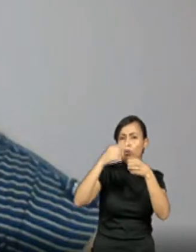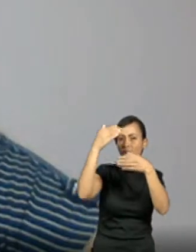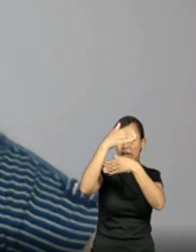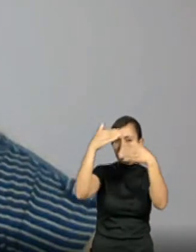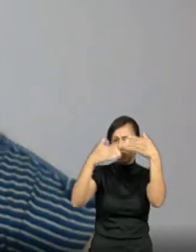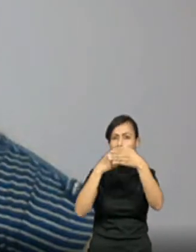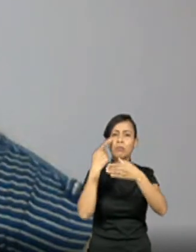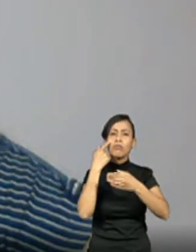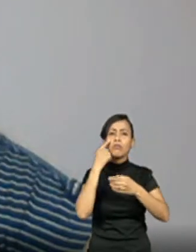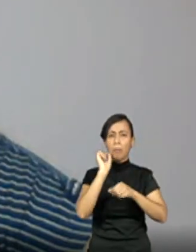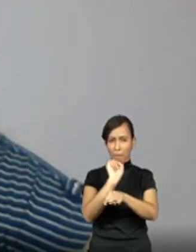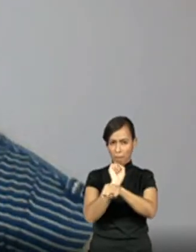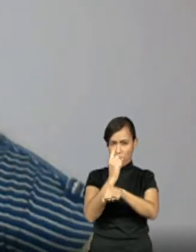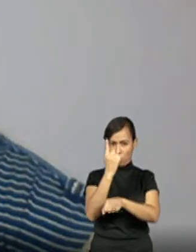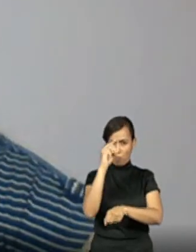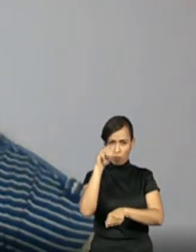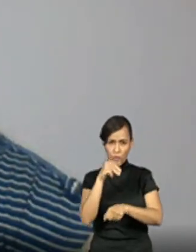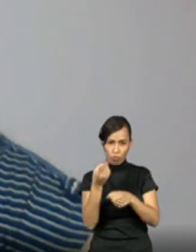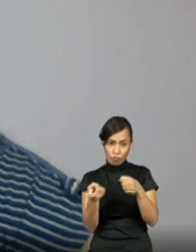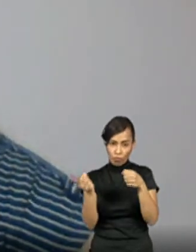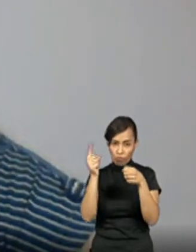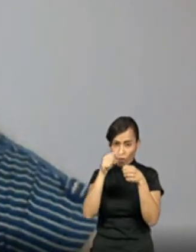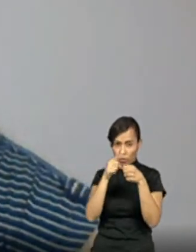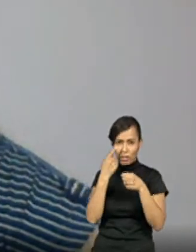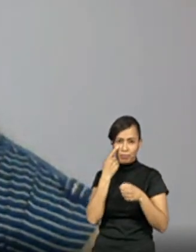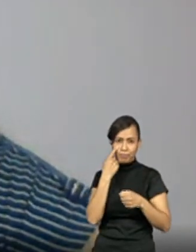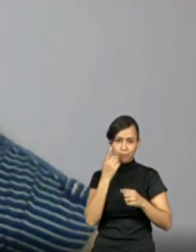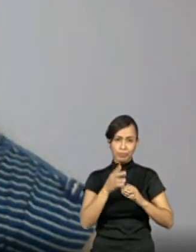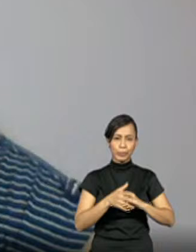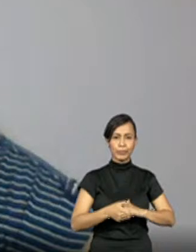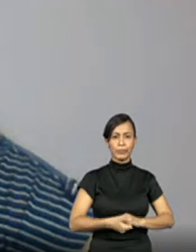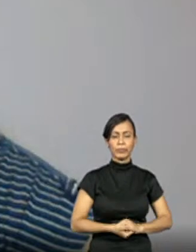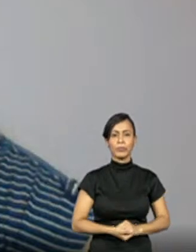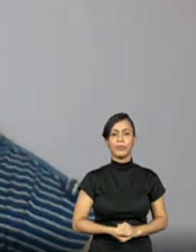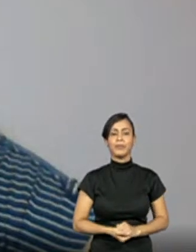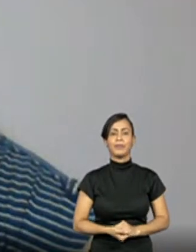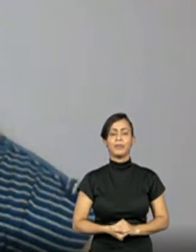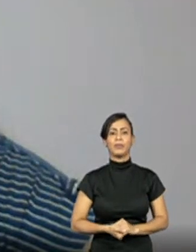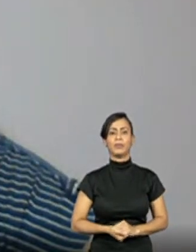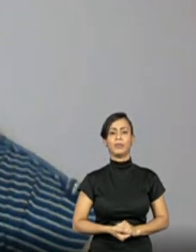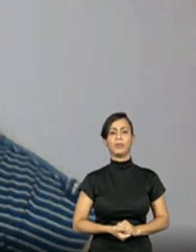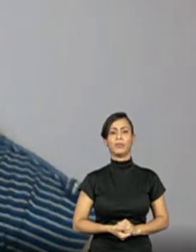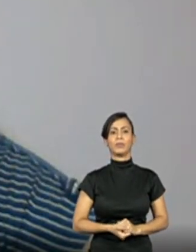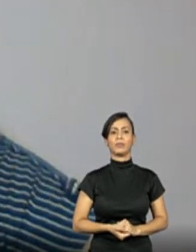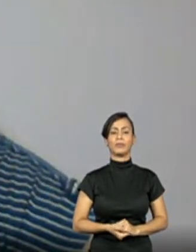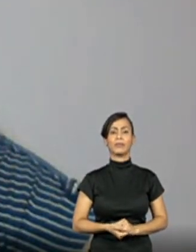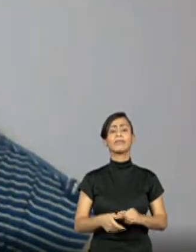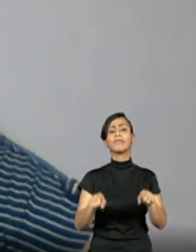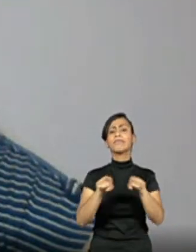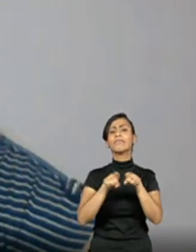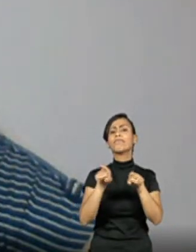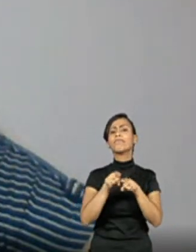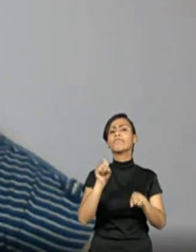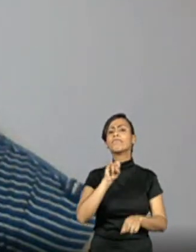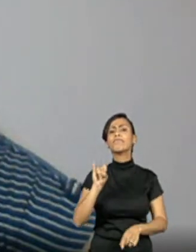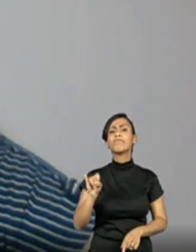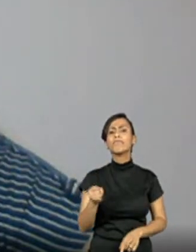Dá um minutinho aqui que eu vou voltar à apresentação, tá? E eu vou aproveitar.